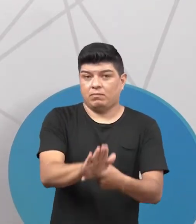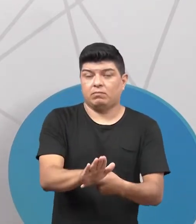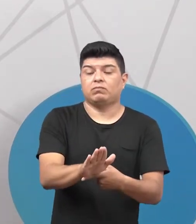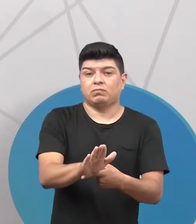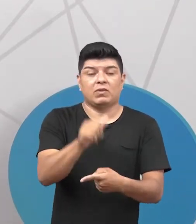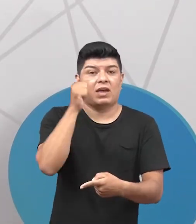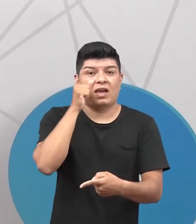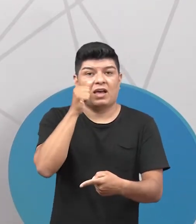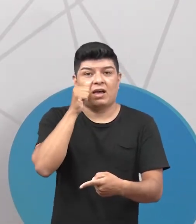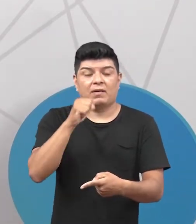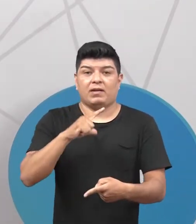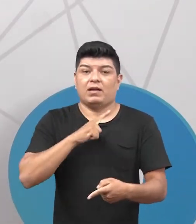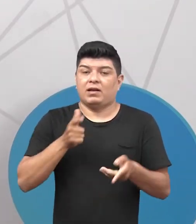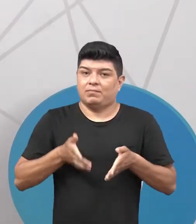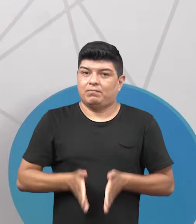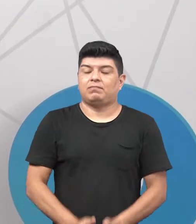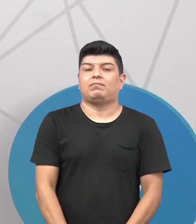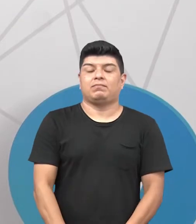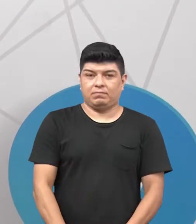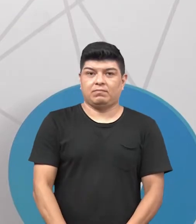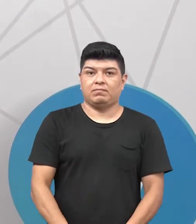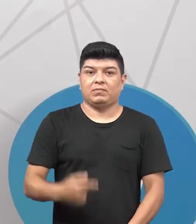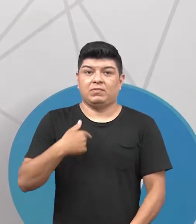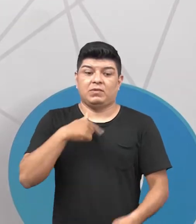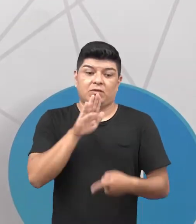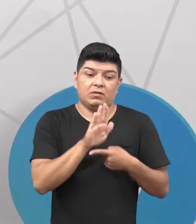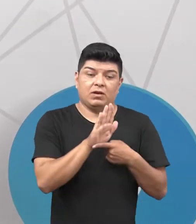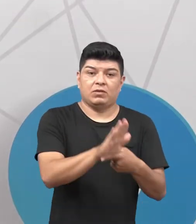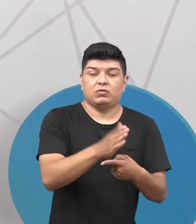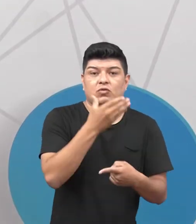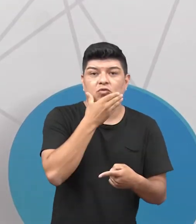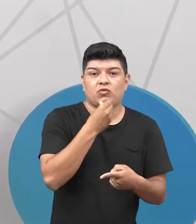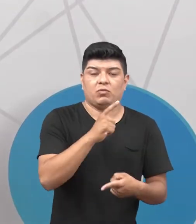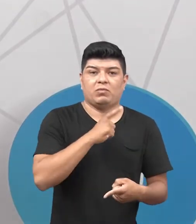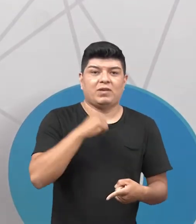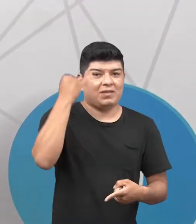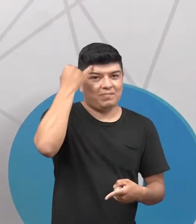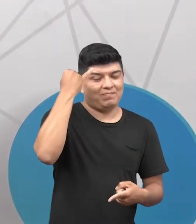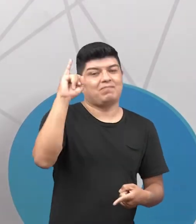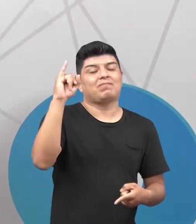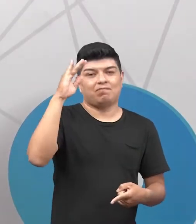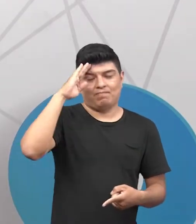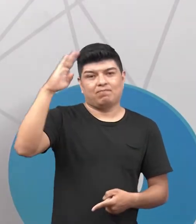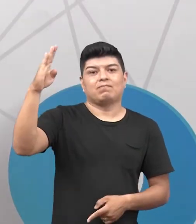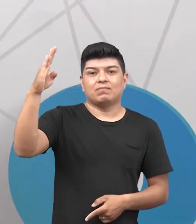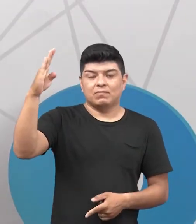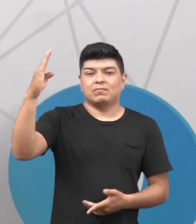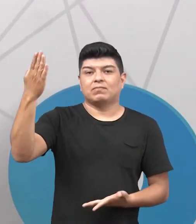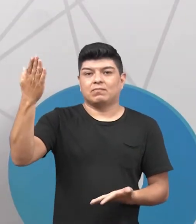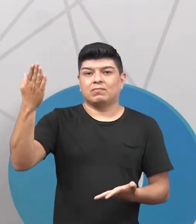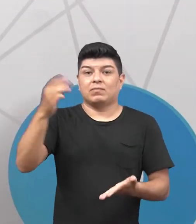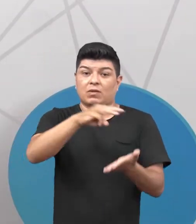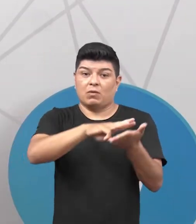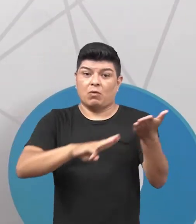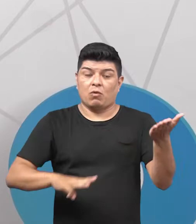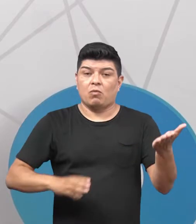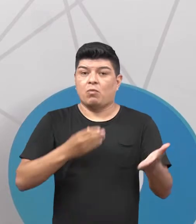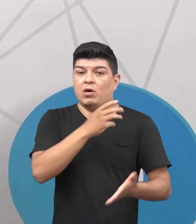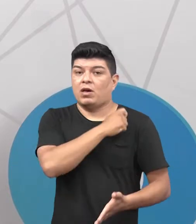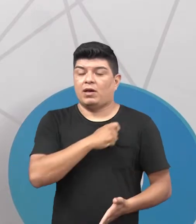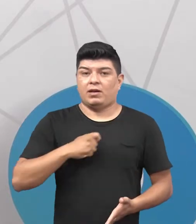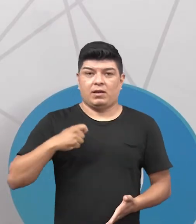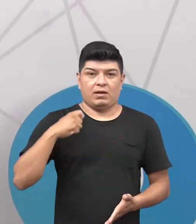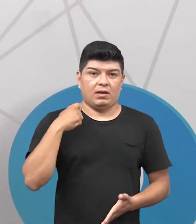a parirem crianças e eu ajudo os homens a parirem ideias. Então, fundamentalmente, é esse o método